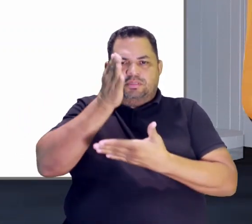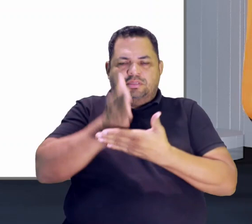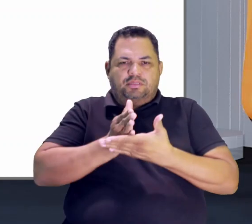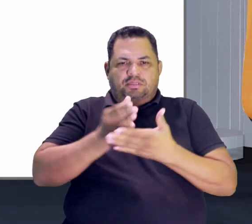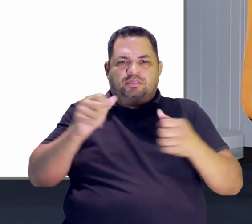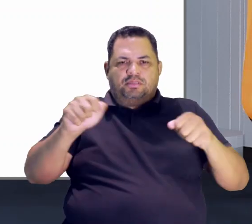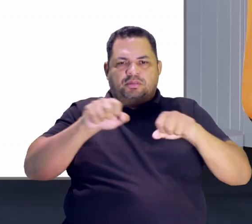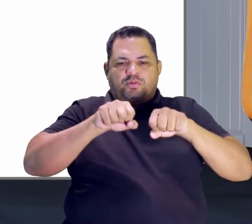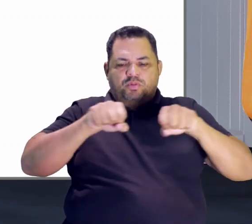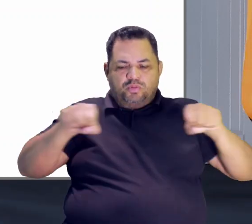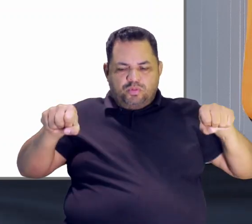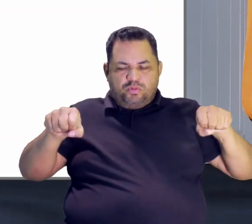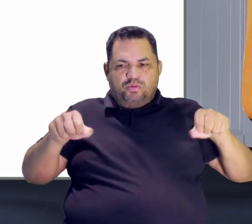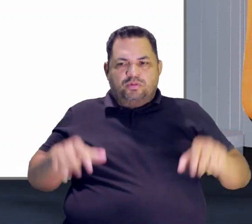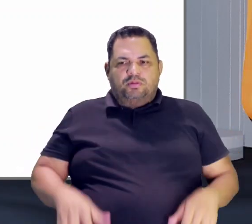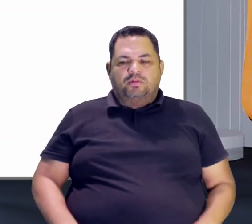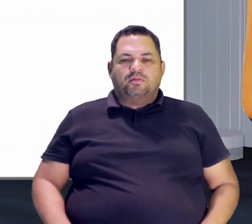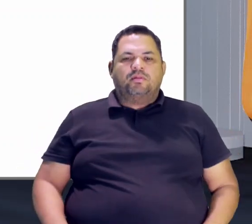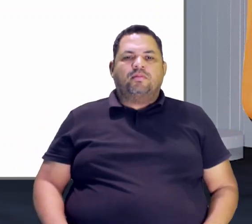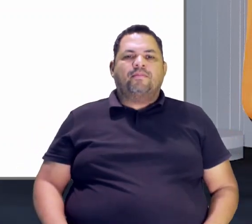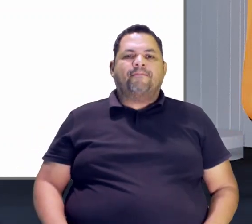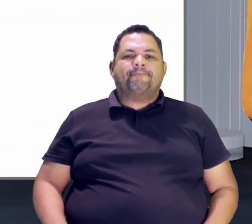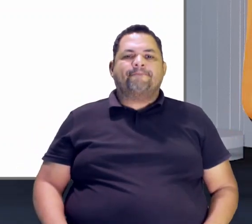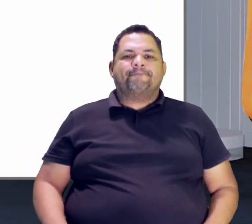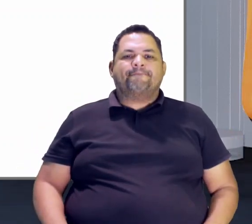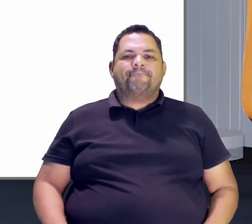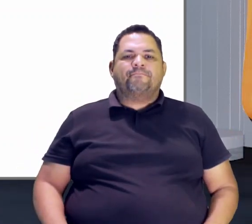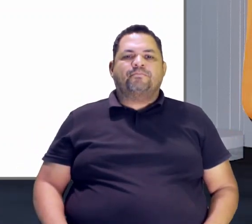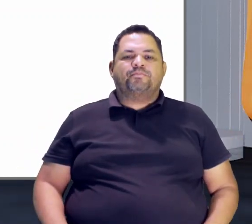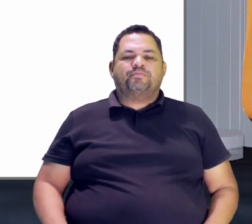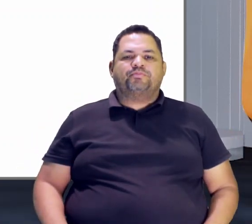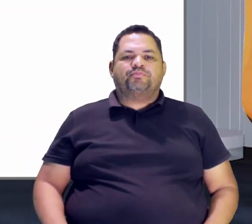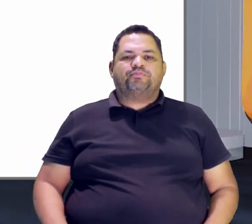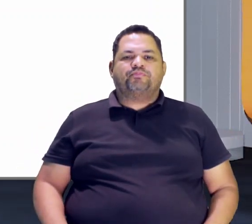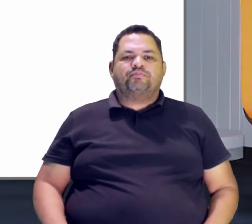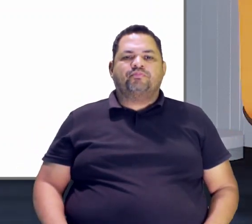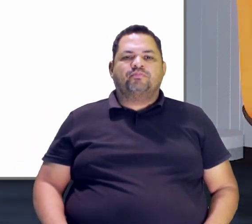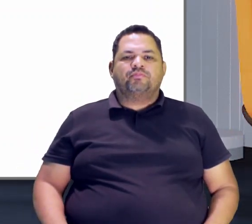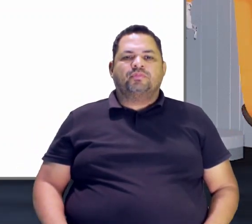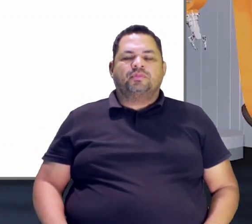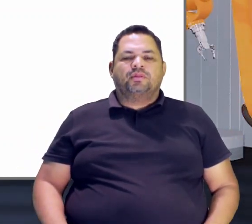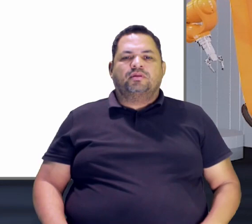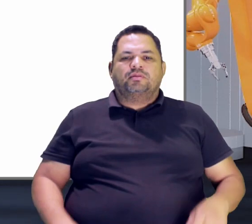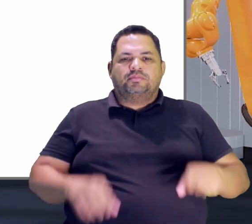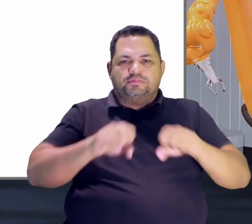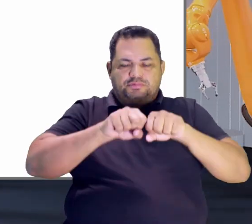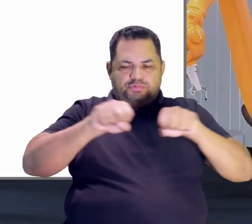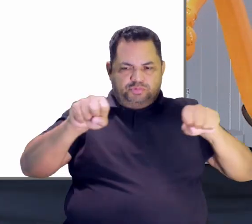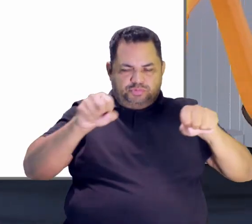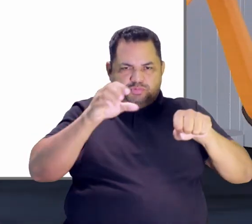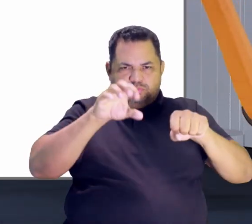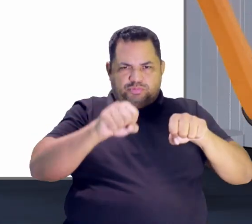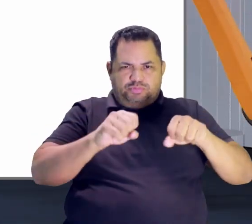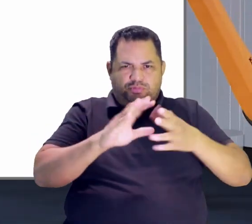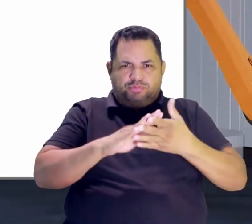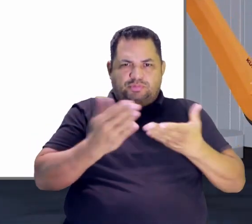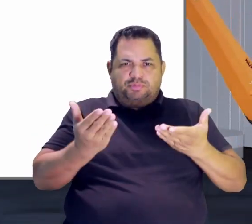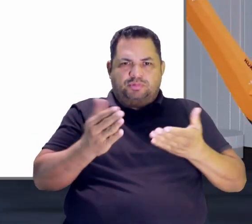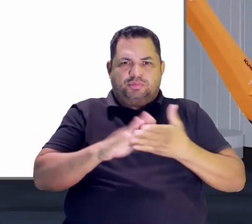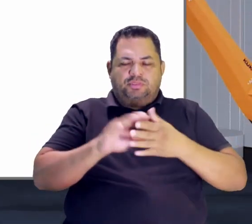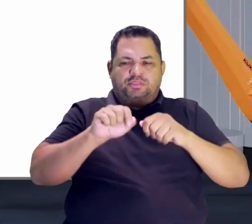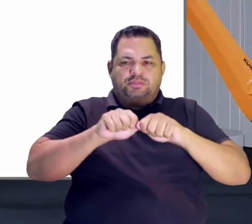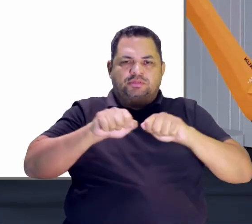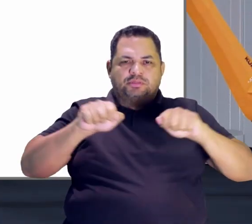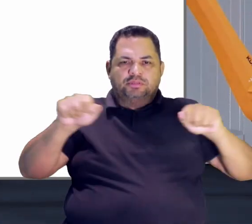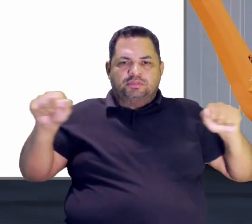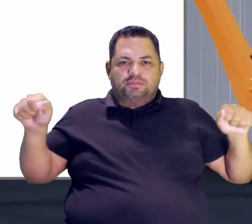Do barbante. Aí você pega 2 barbantes, uma pessoa segura ali bem no meio, pega 2 barbantes,